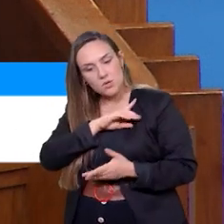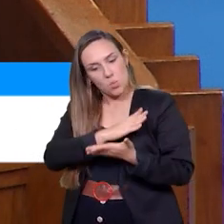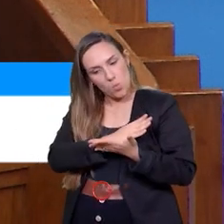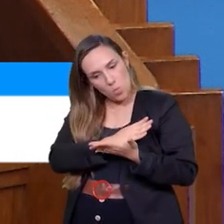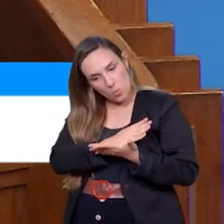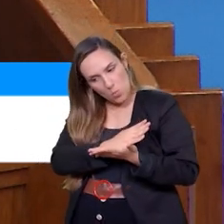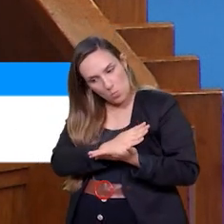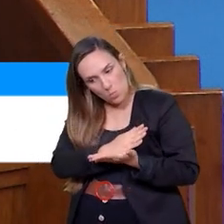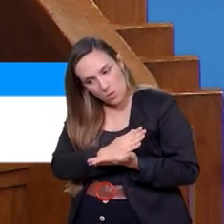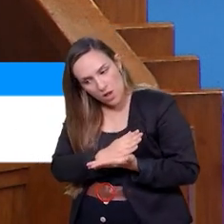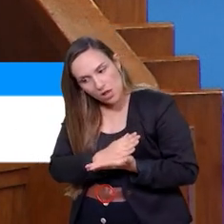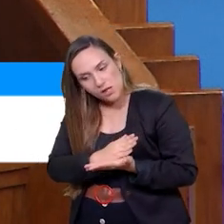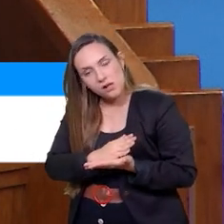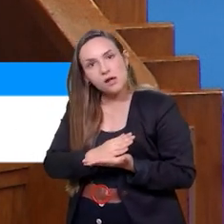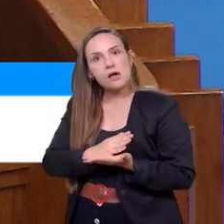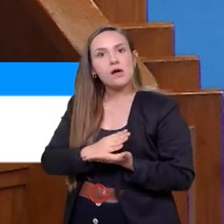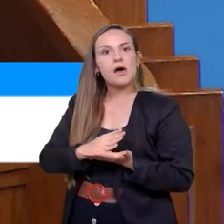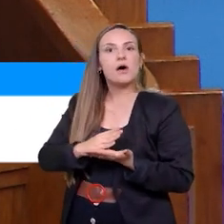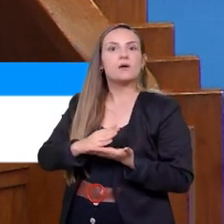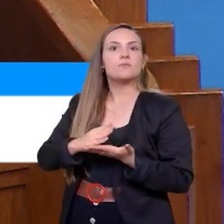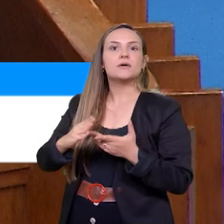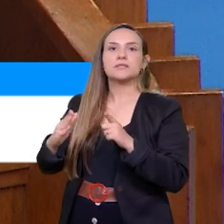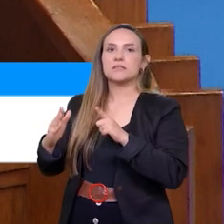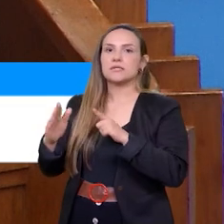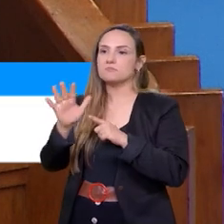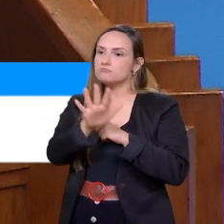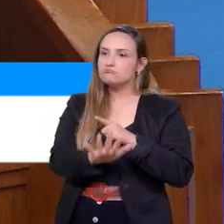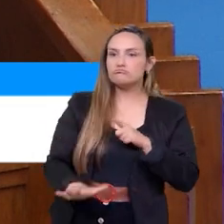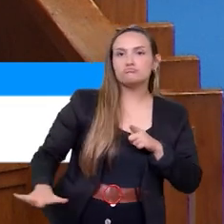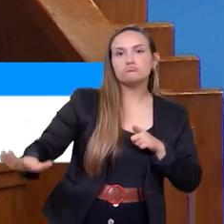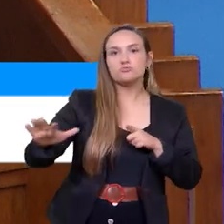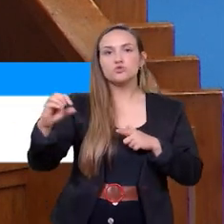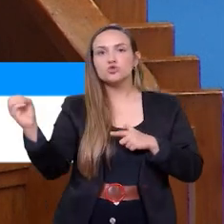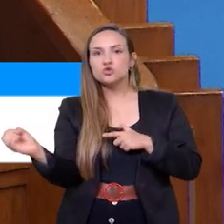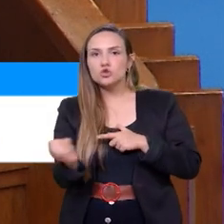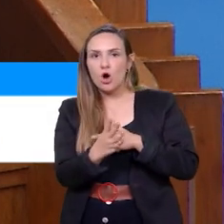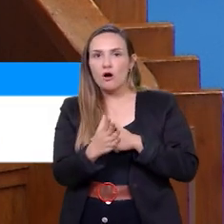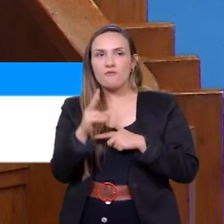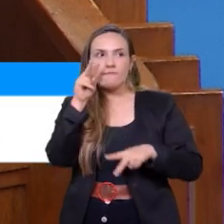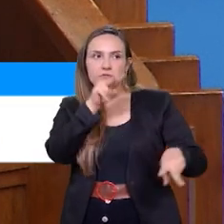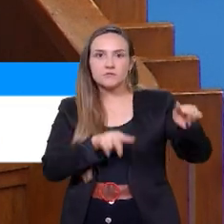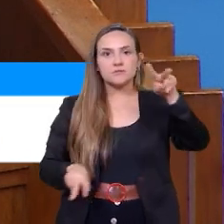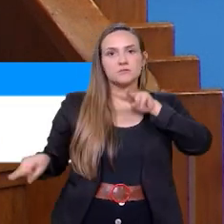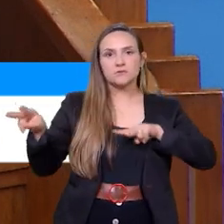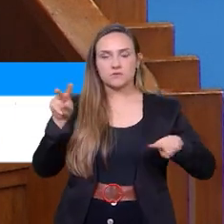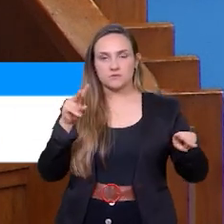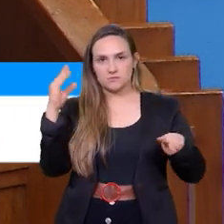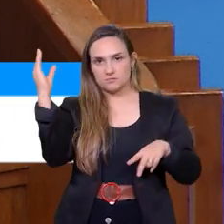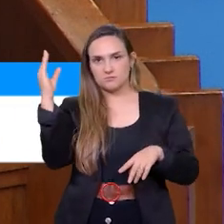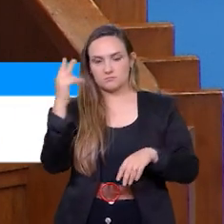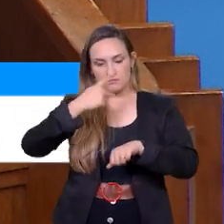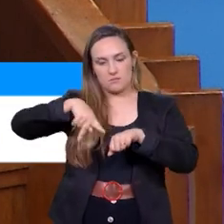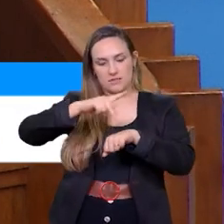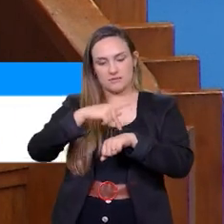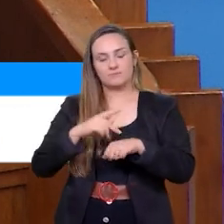Brasil que está ali na frente que a partir de 2023